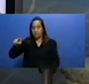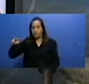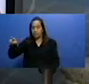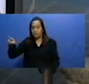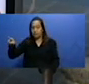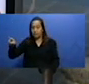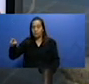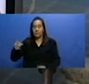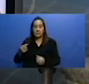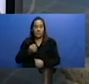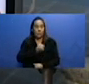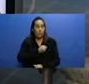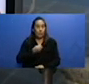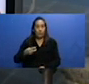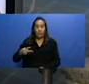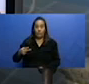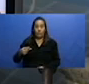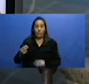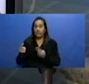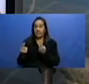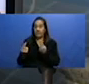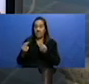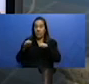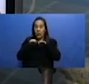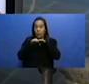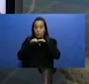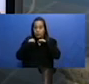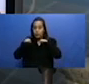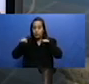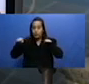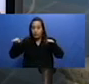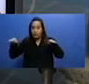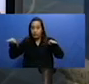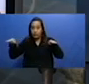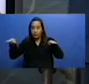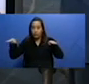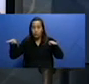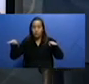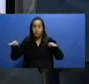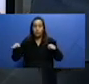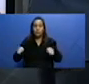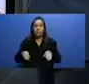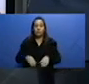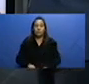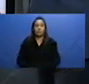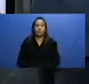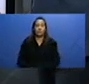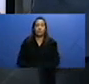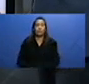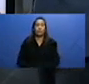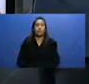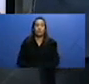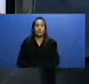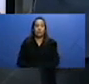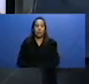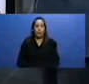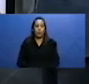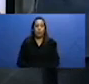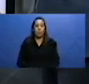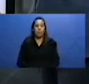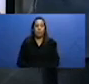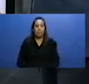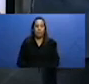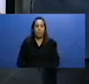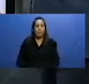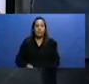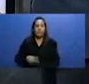ó. Olha a coluna da soma 12. Elas não estão exatamente do mesmo tamanho? 2 e